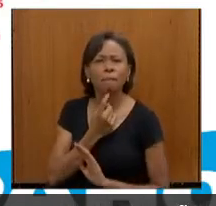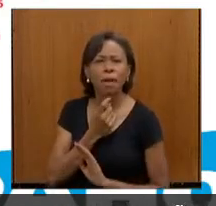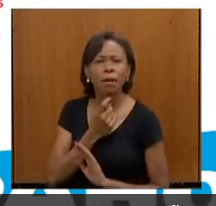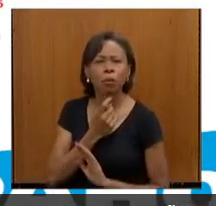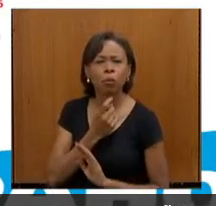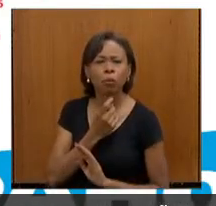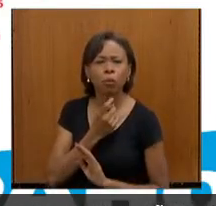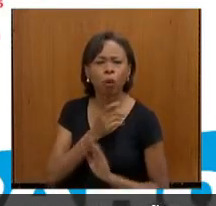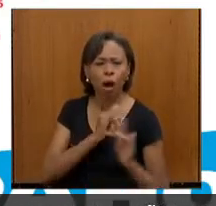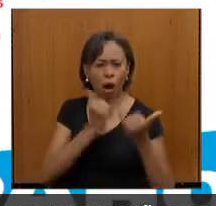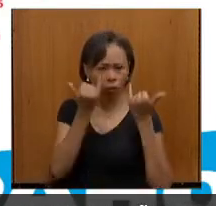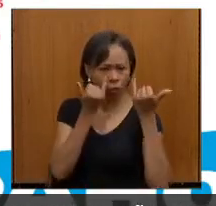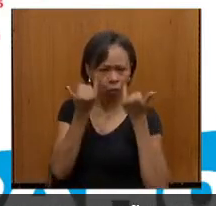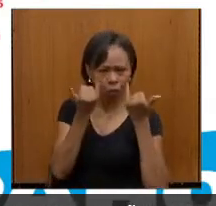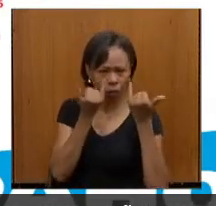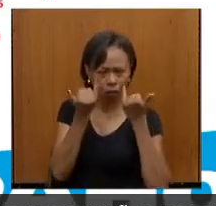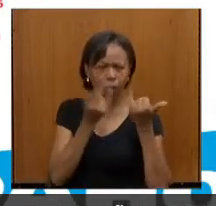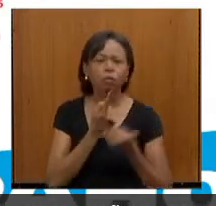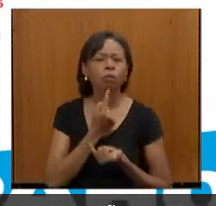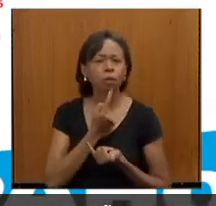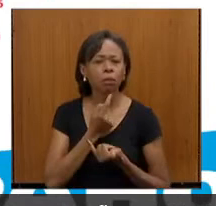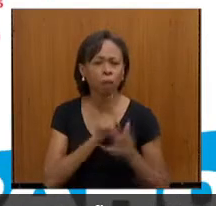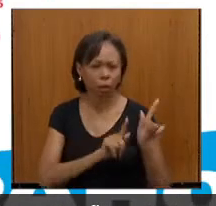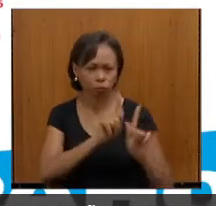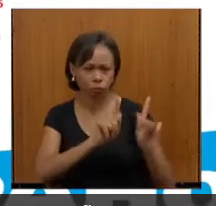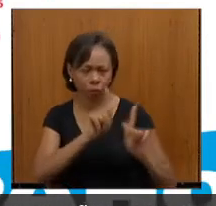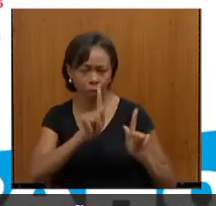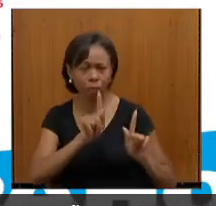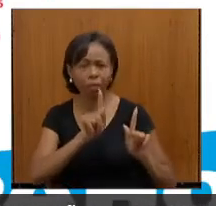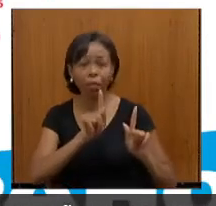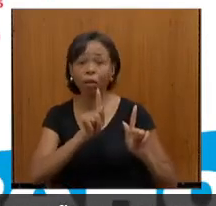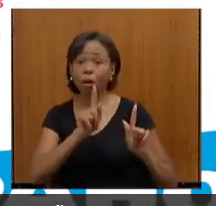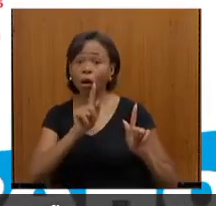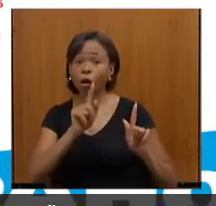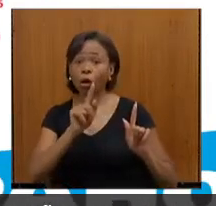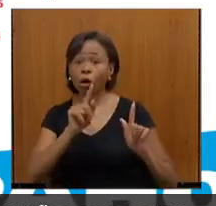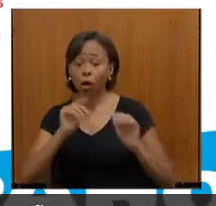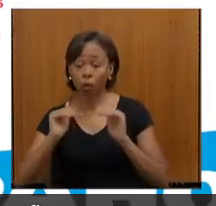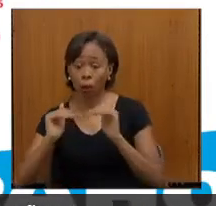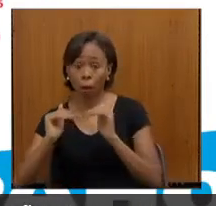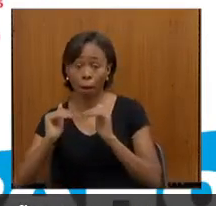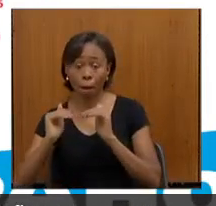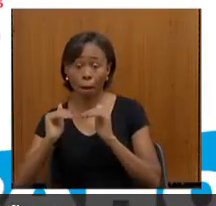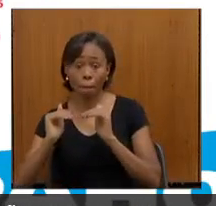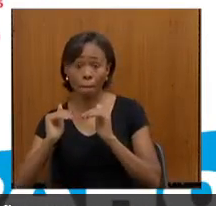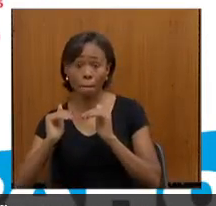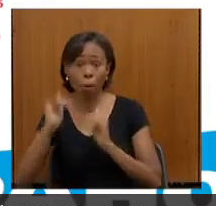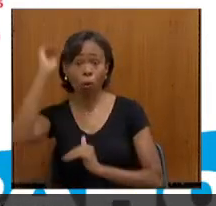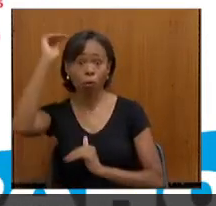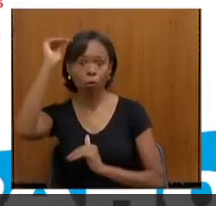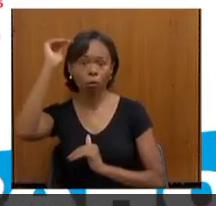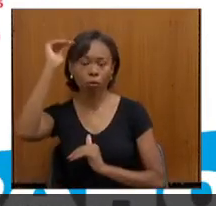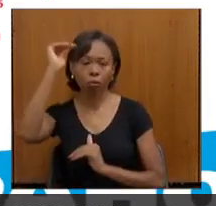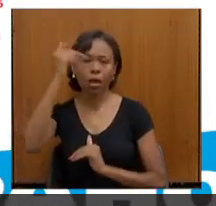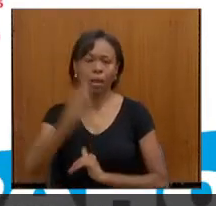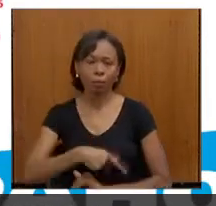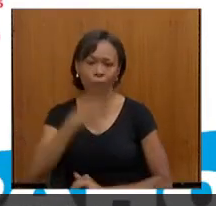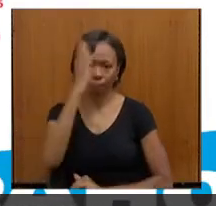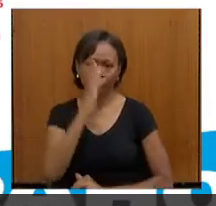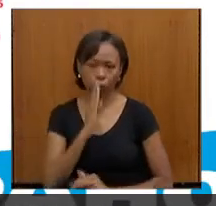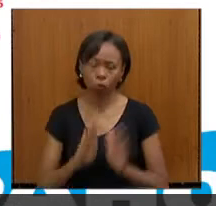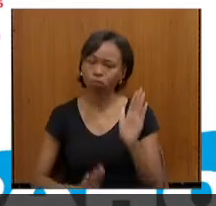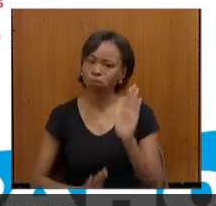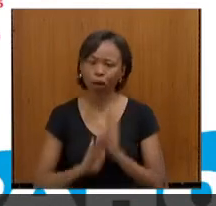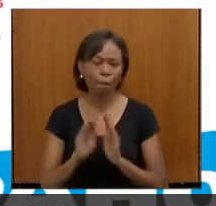nós ultrapassamos muitíssimo a razão anterior. E é sobre isso que eu vou explicar um pouquinho para vocês